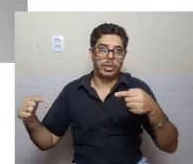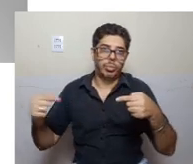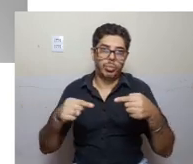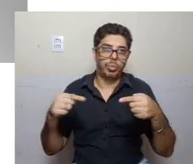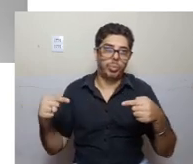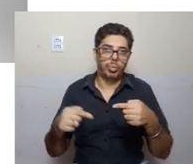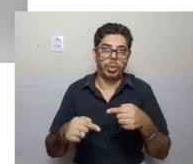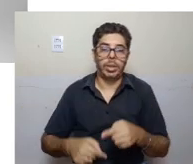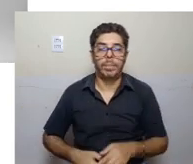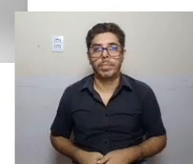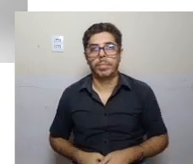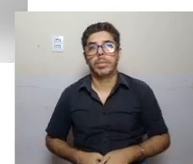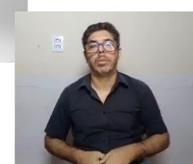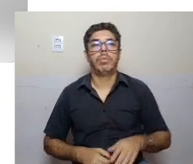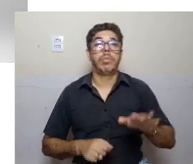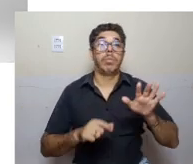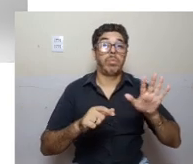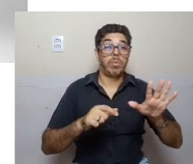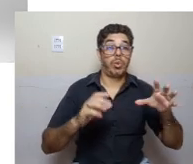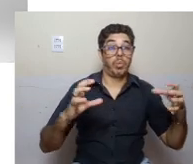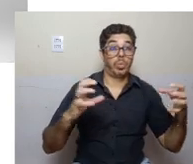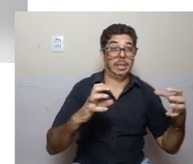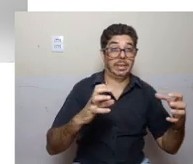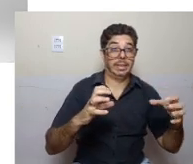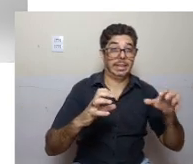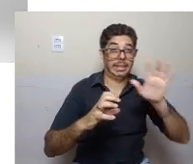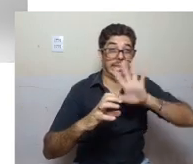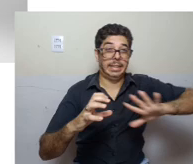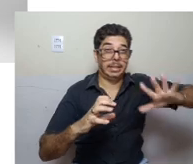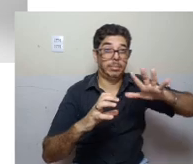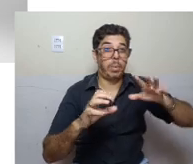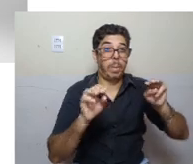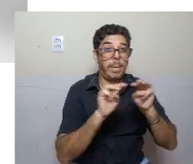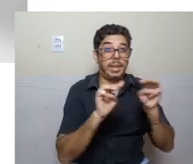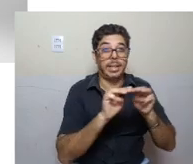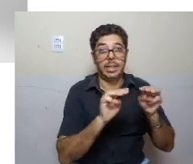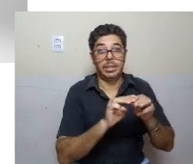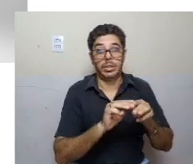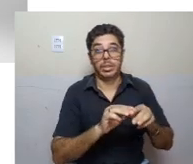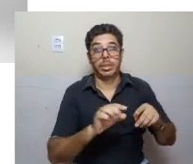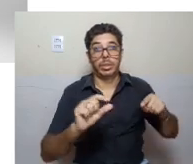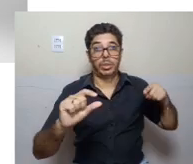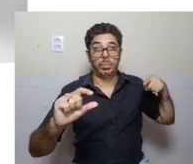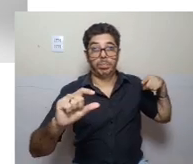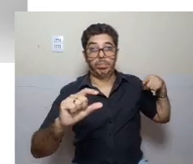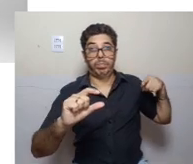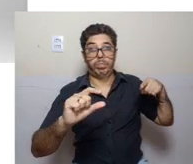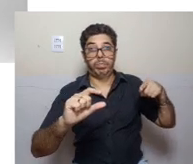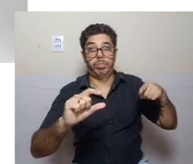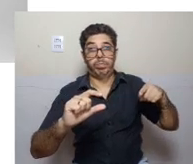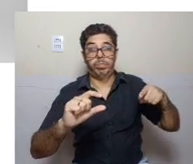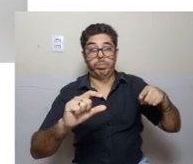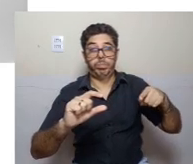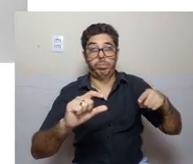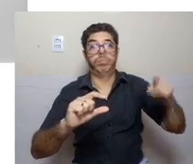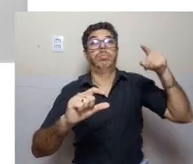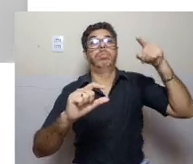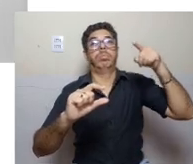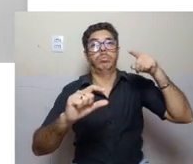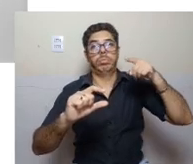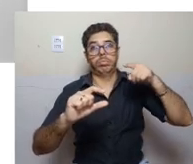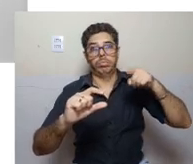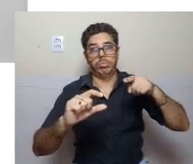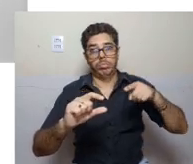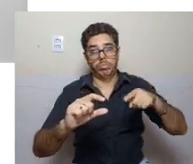alinhe com a direção do campo. Agora, a mesma carga, viajando inicialmente em um ângulo reto em um campo magnético, vai ser desviada